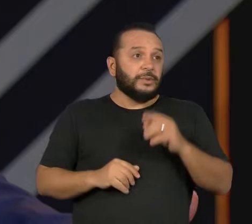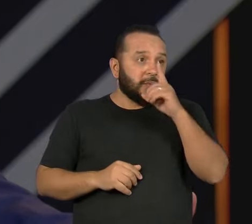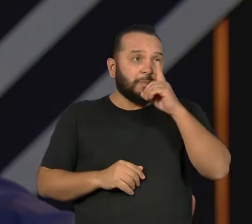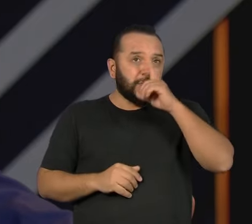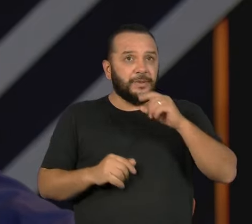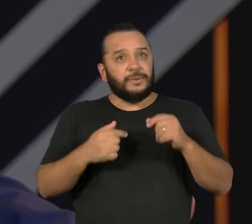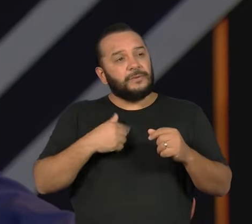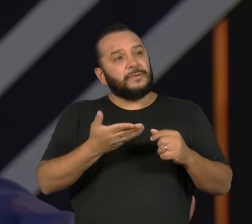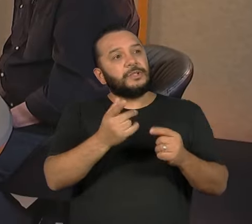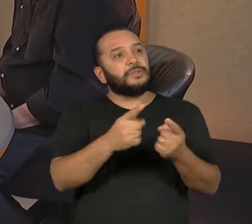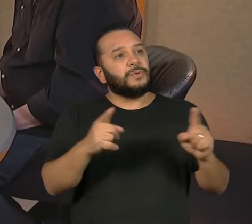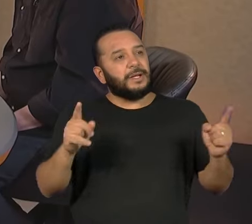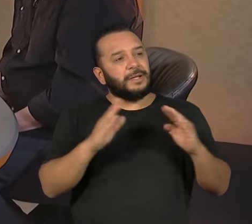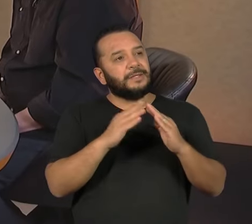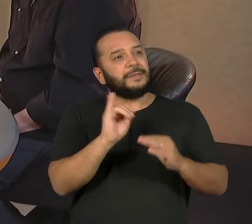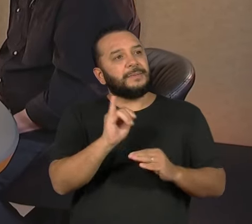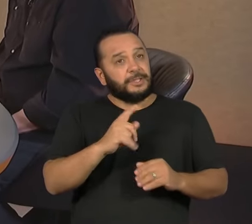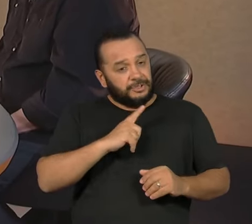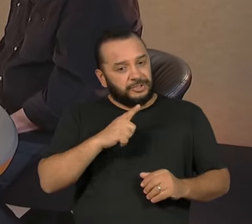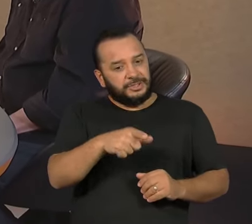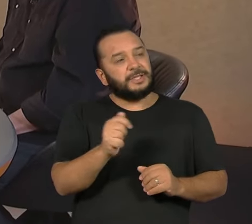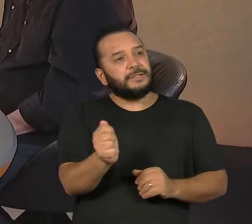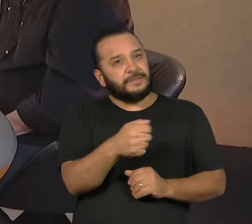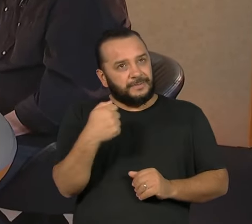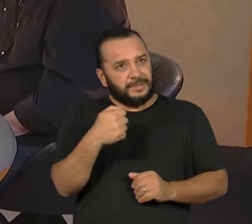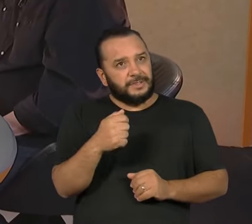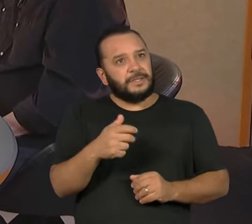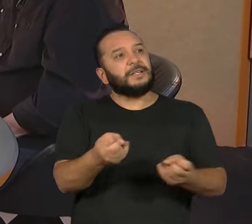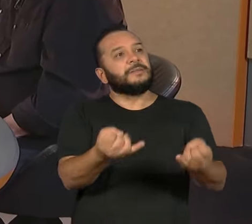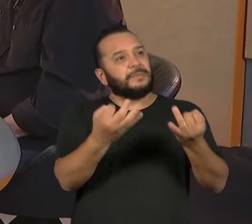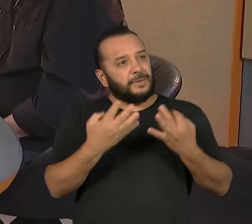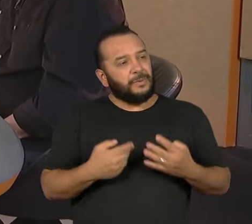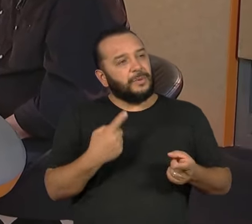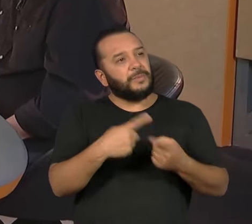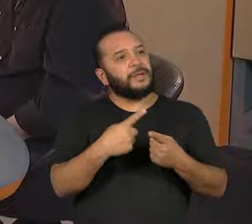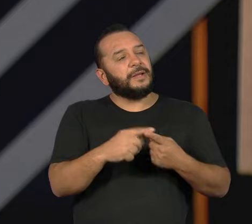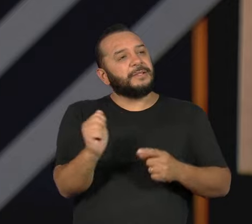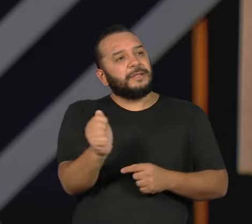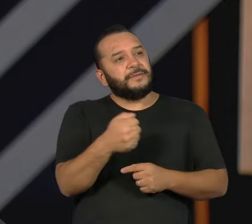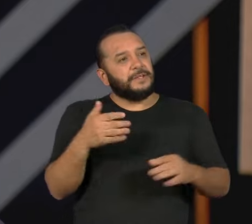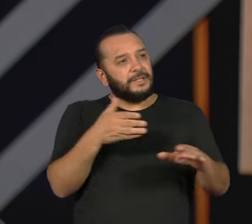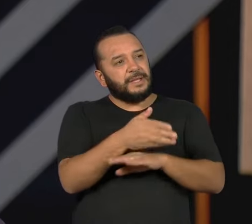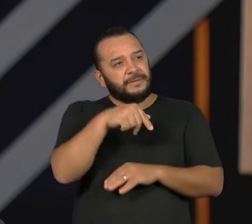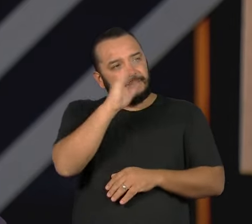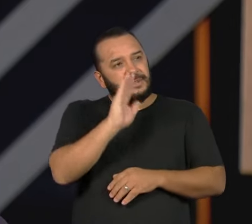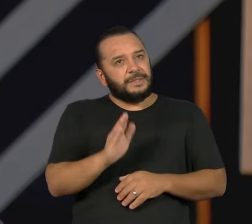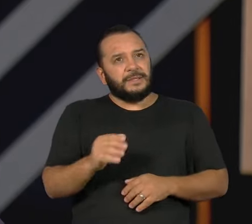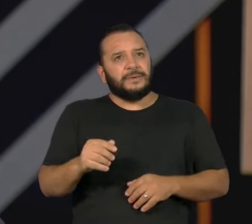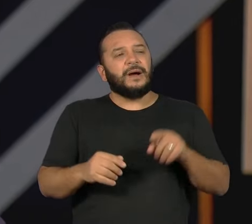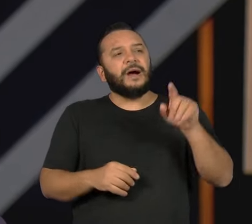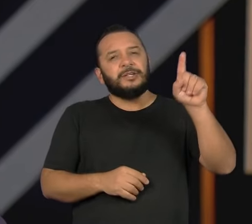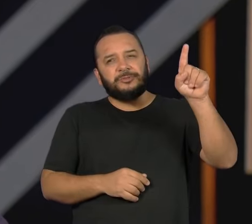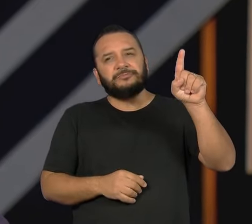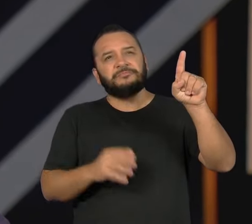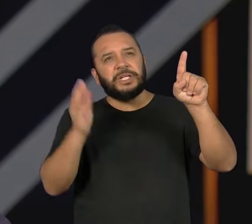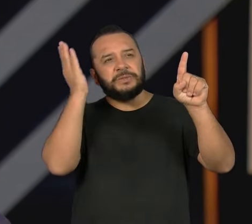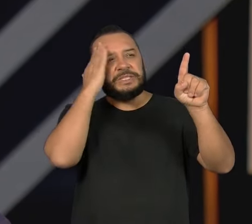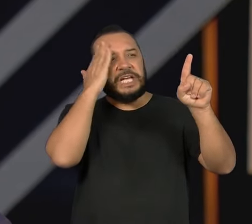tinha ido num churrasco na casa do meu irmão e tinha essa cerveja. E ele me contou por que, que essa cerveja não entrava no Brasil. Quando ele foi falar, eu falei, eu